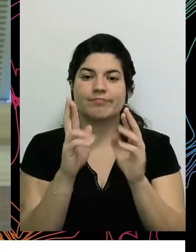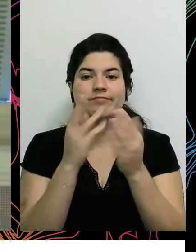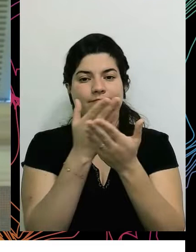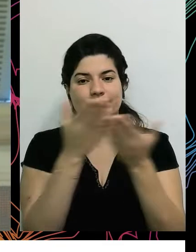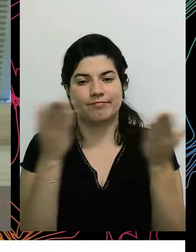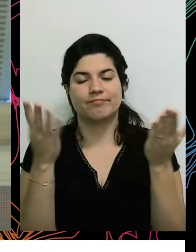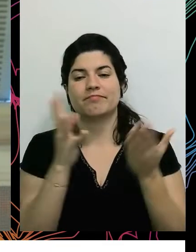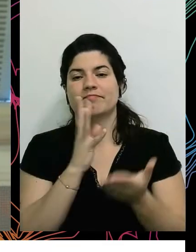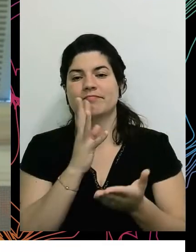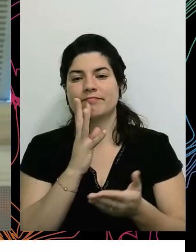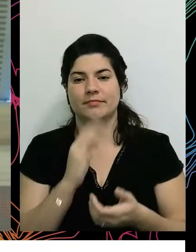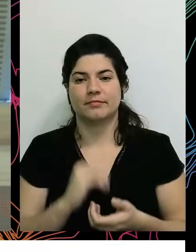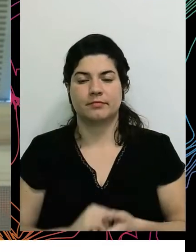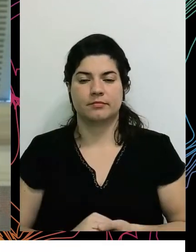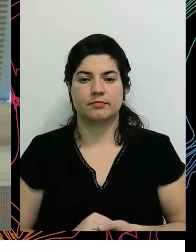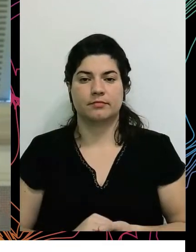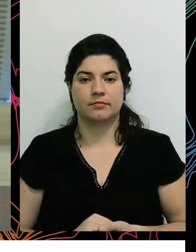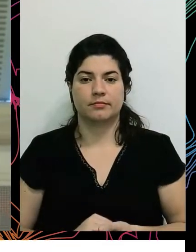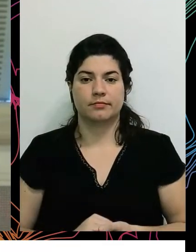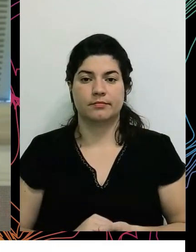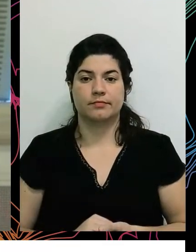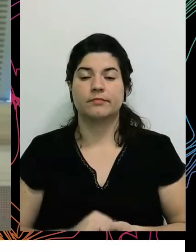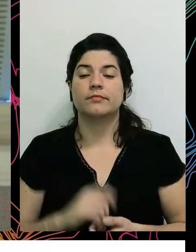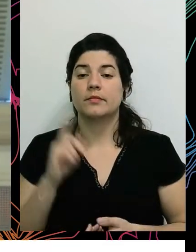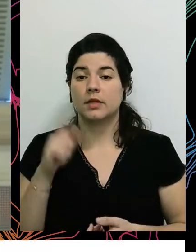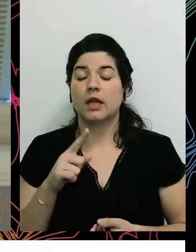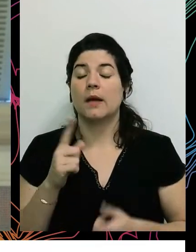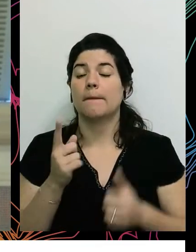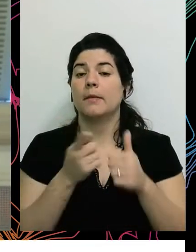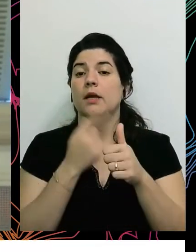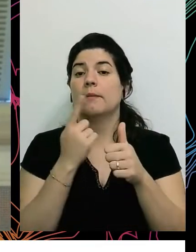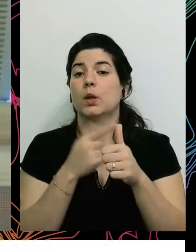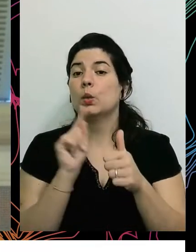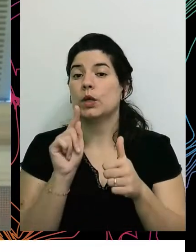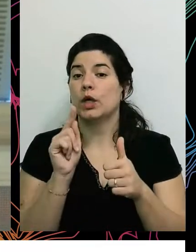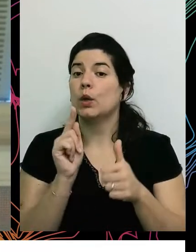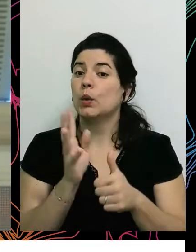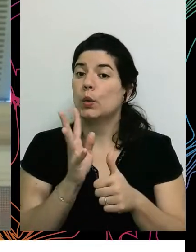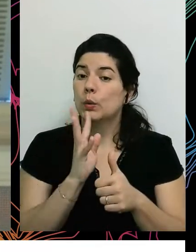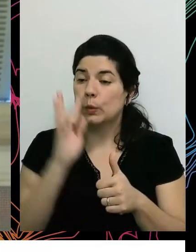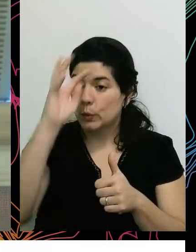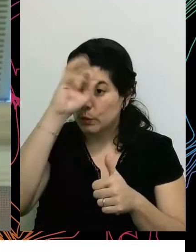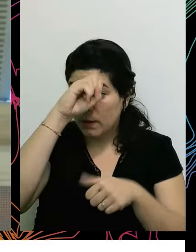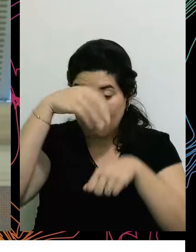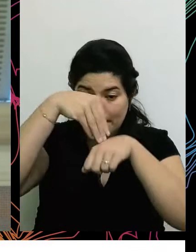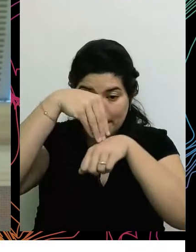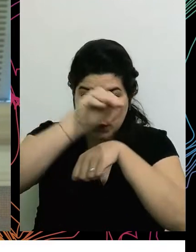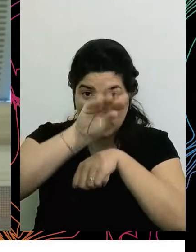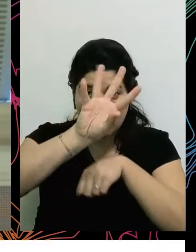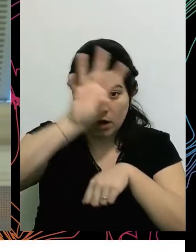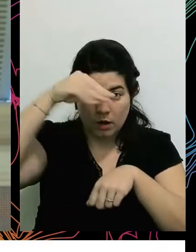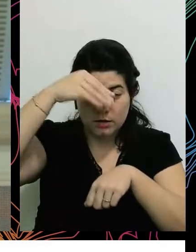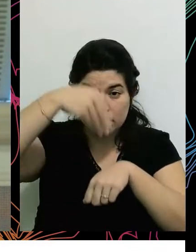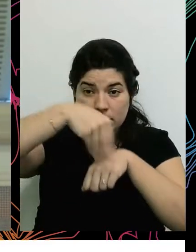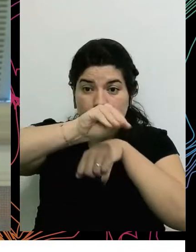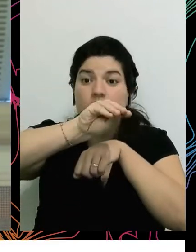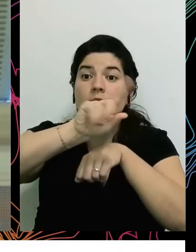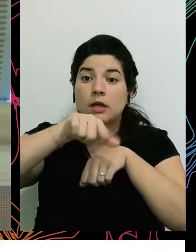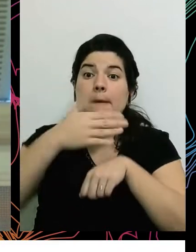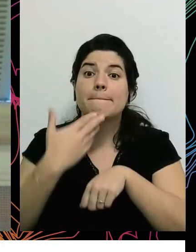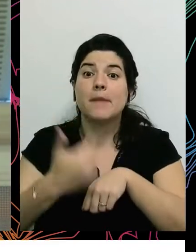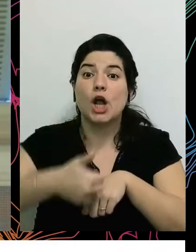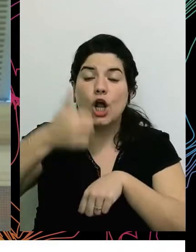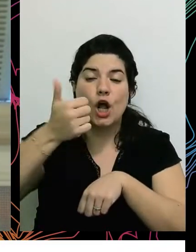não? Então, seria isso. Primeiro, a transmissão do conhecimento, que acredito que melhora muito com as mulheres. A